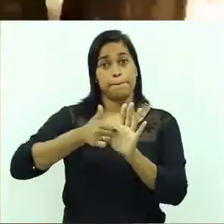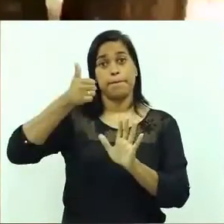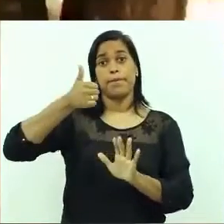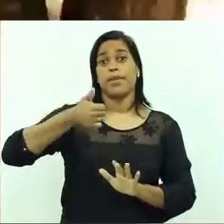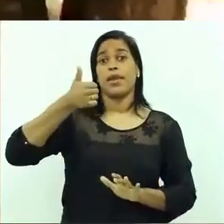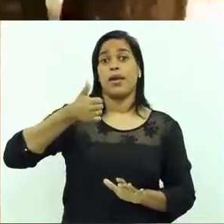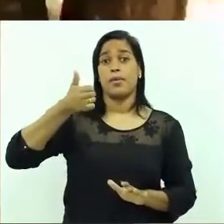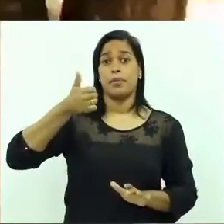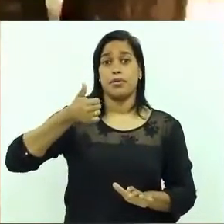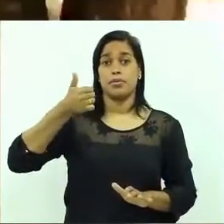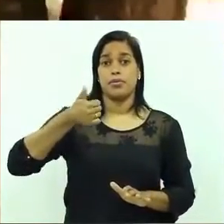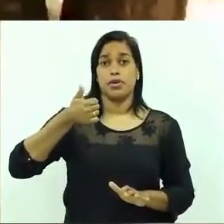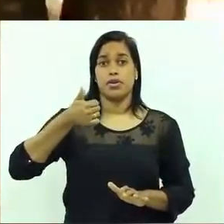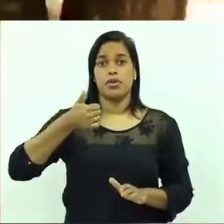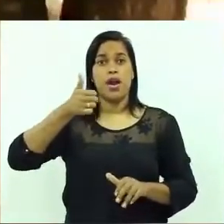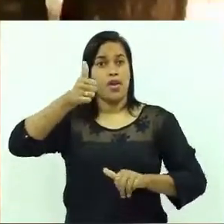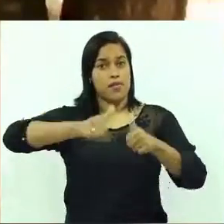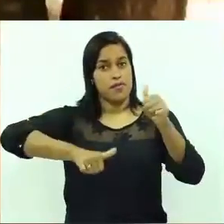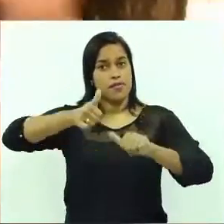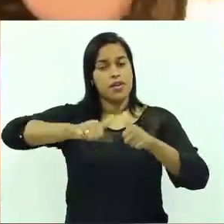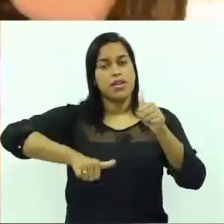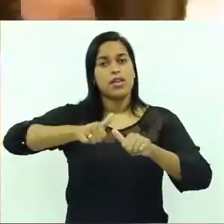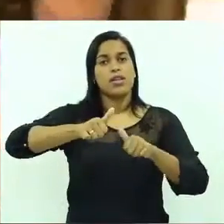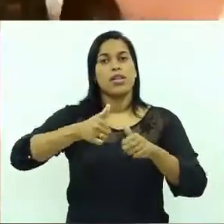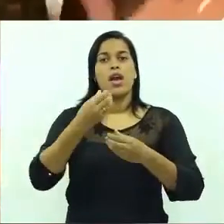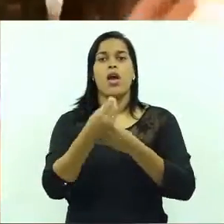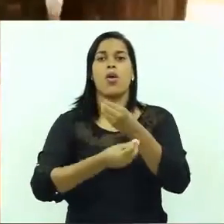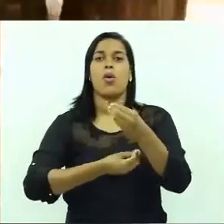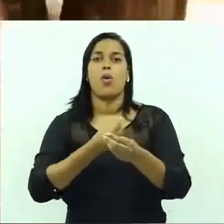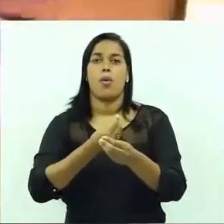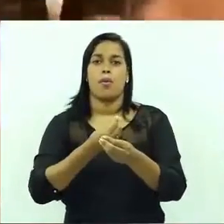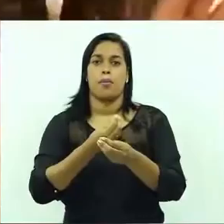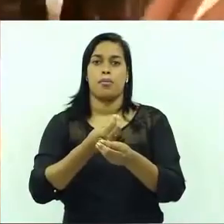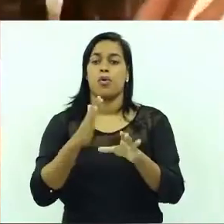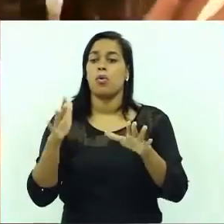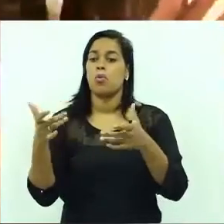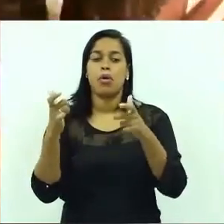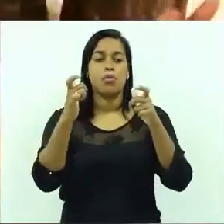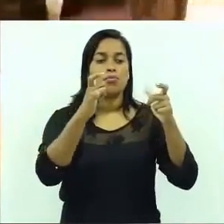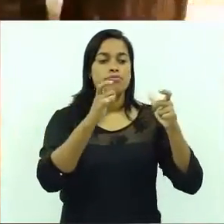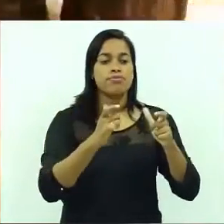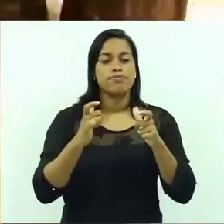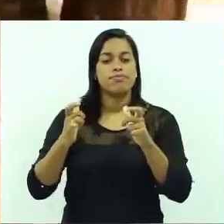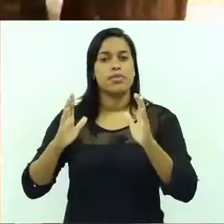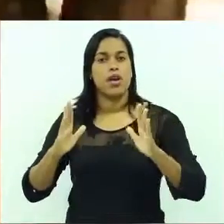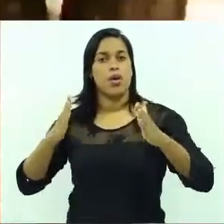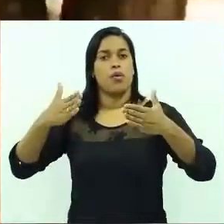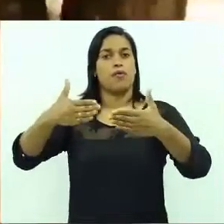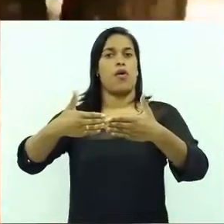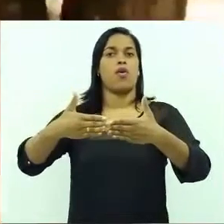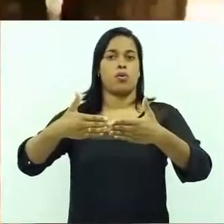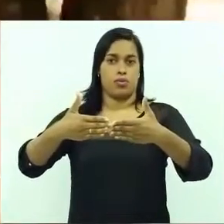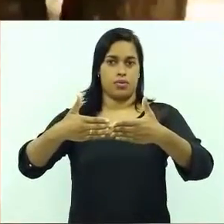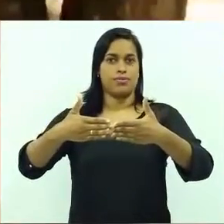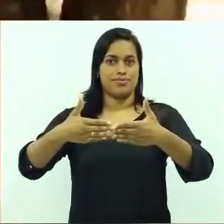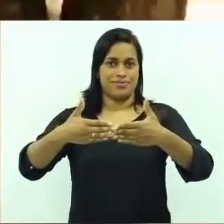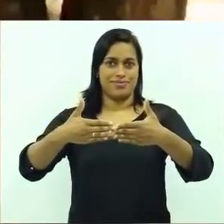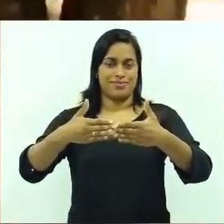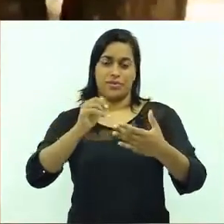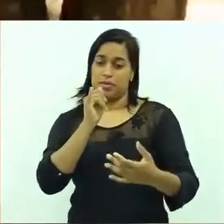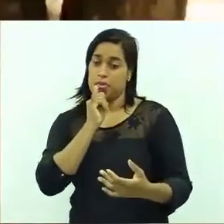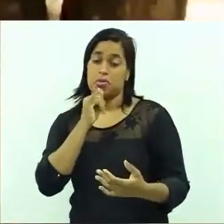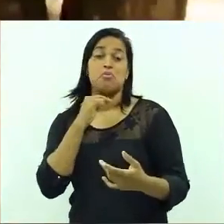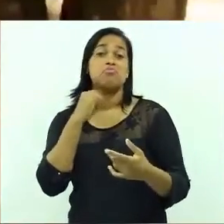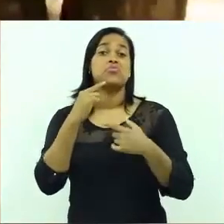primeiro, definir aonde a gente está indo. Para onde é que a gente vai? Porque uma coisa você pode ficar certo, se você